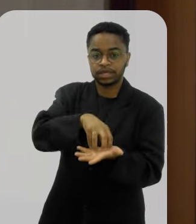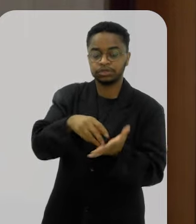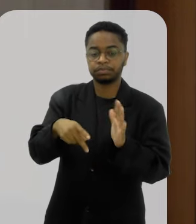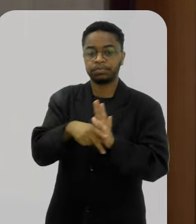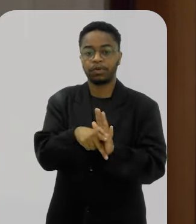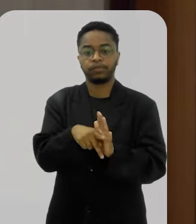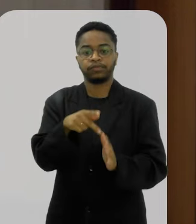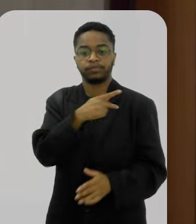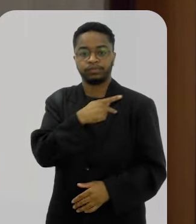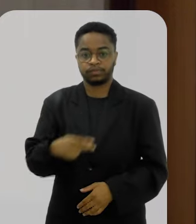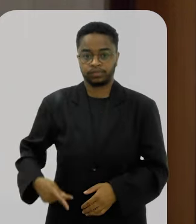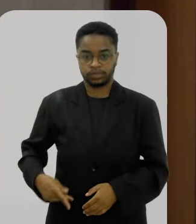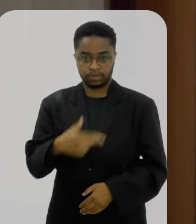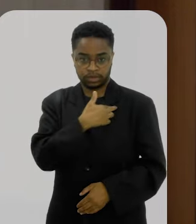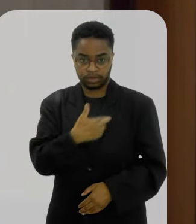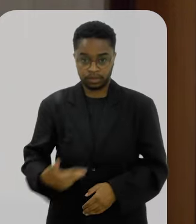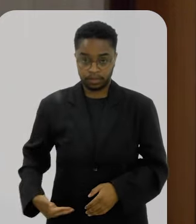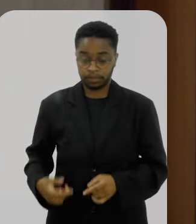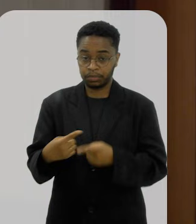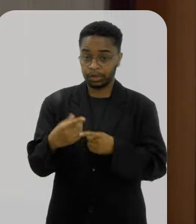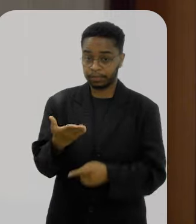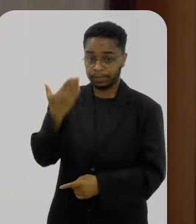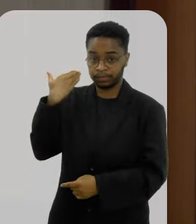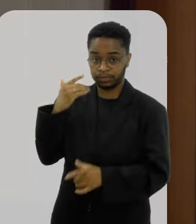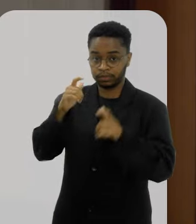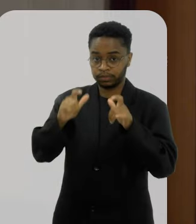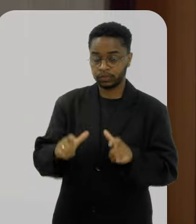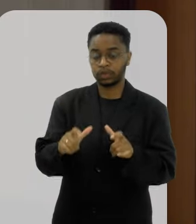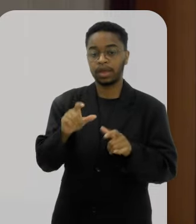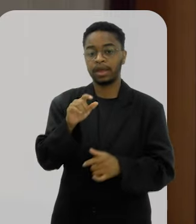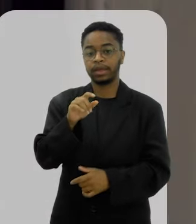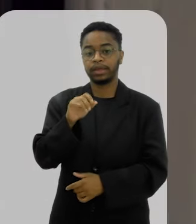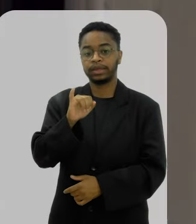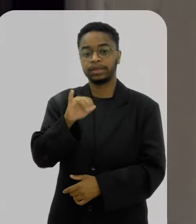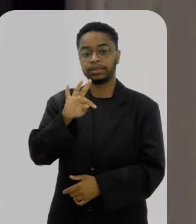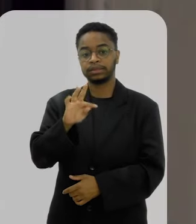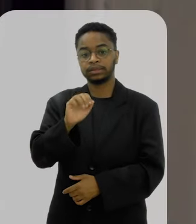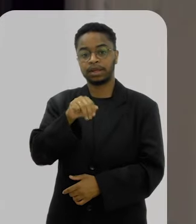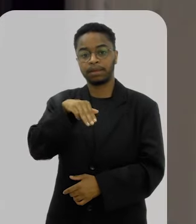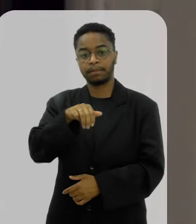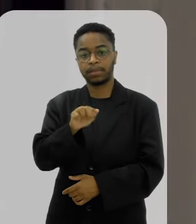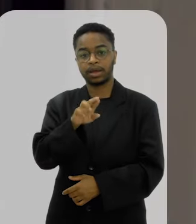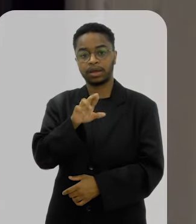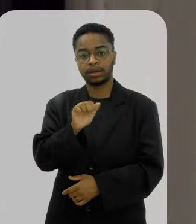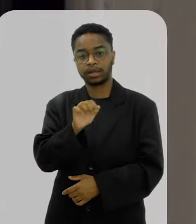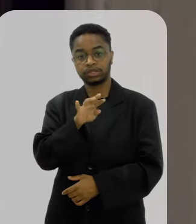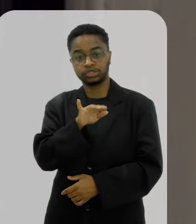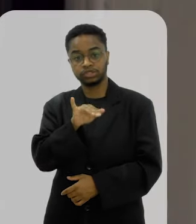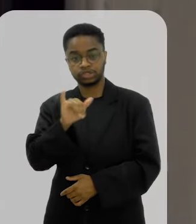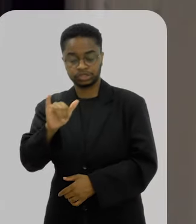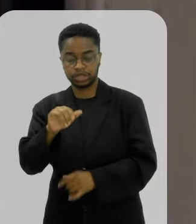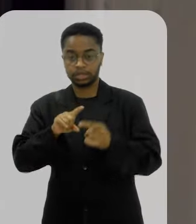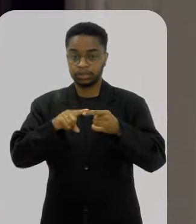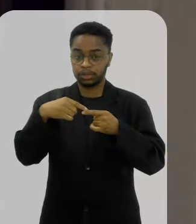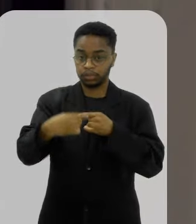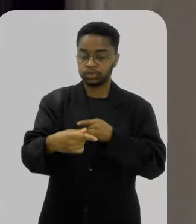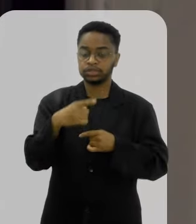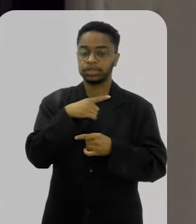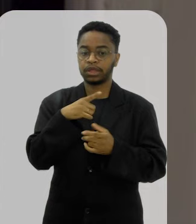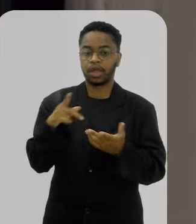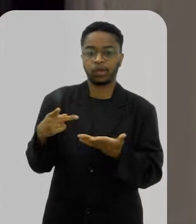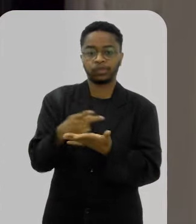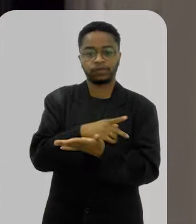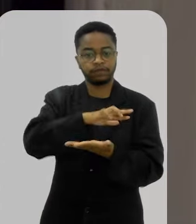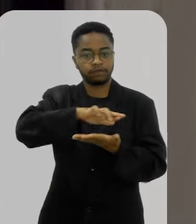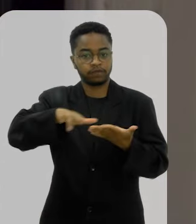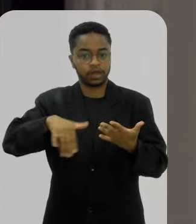que antes ficava situada no Palácio do Itamaraty. A partir de então, diversos acontecimentos